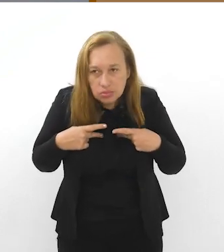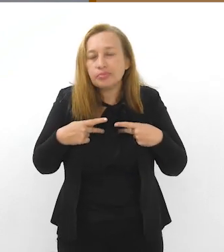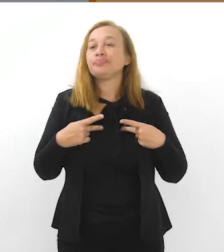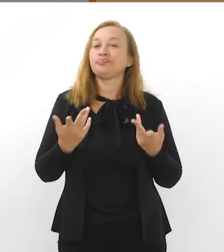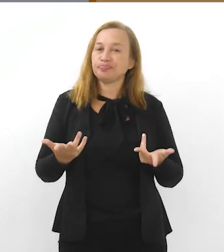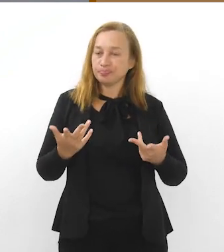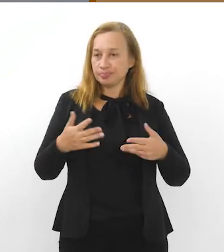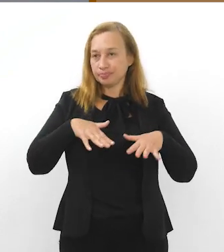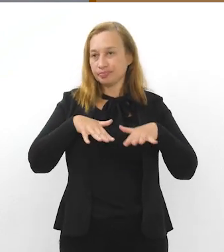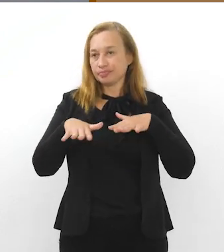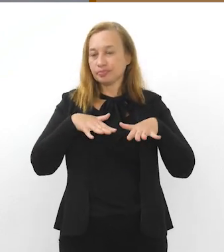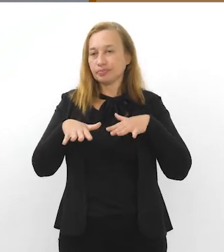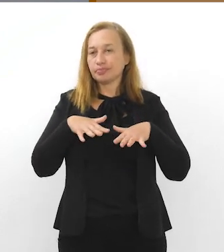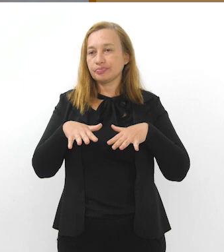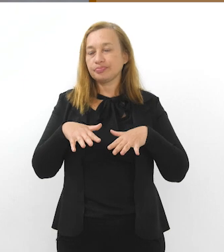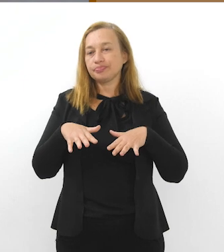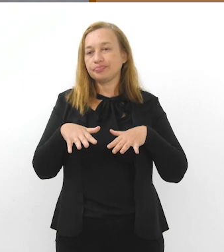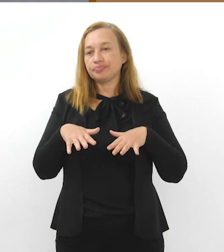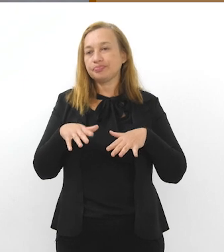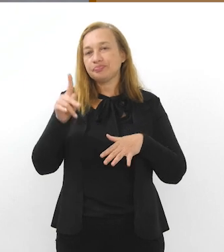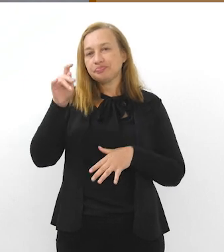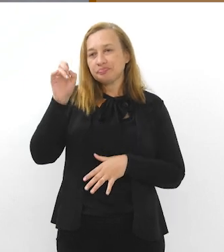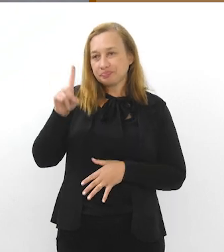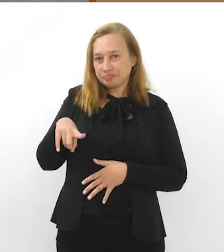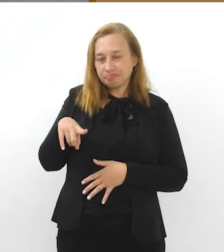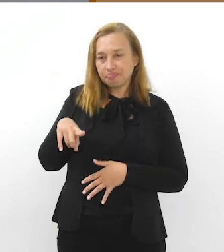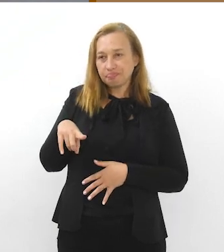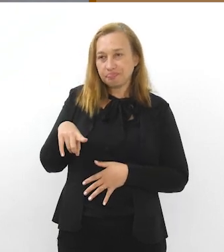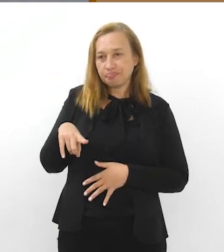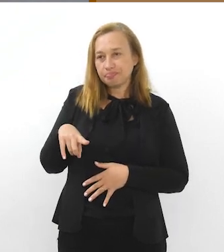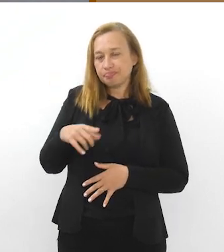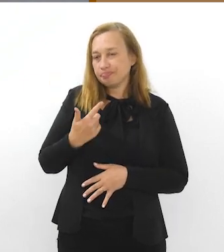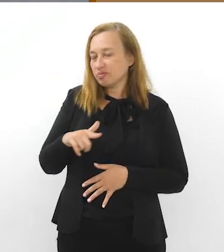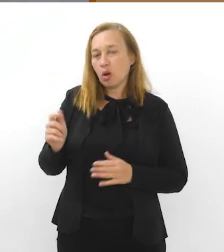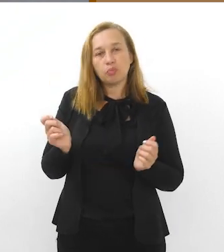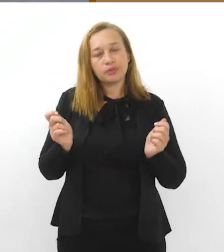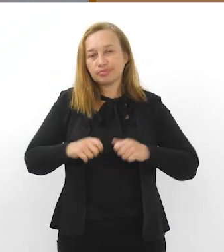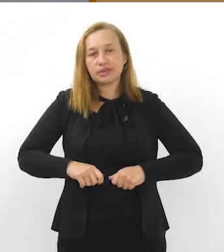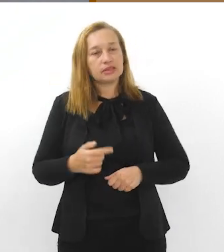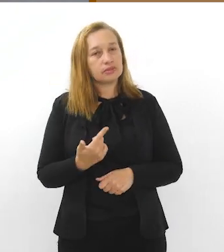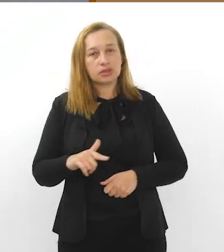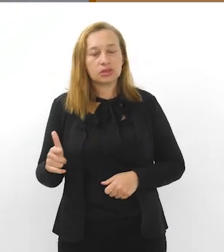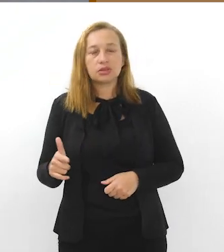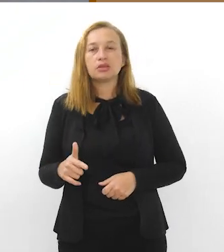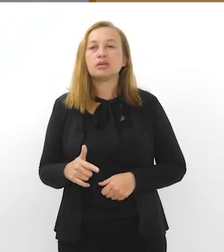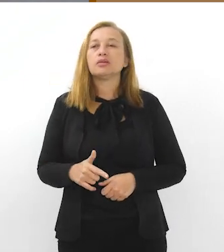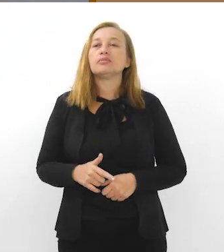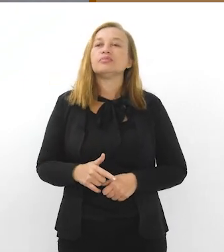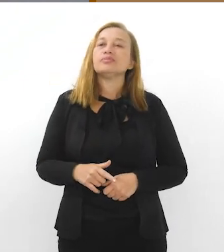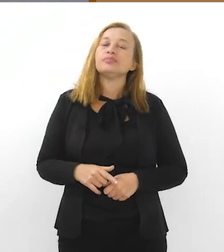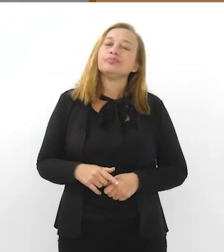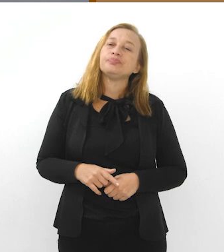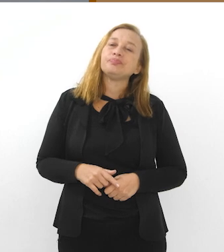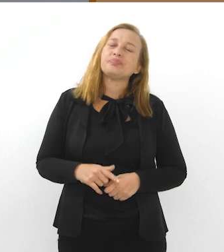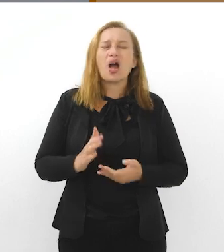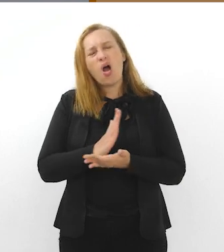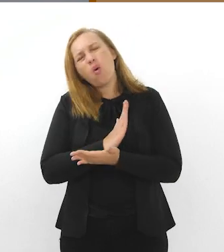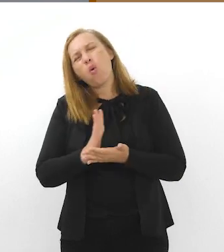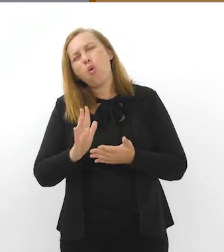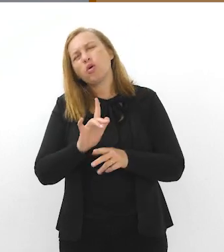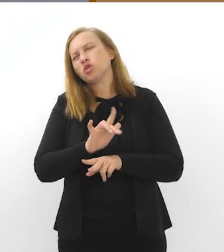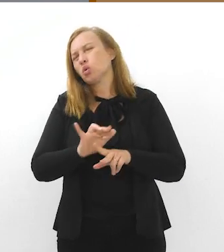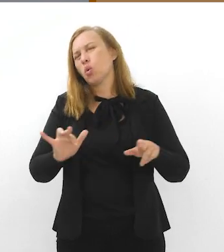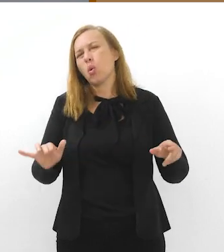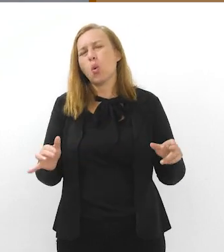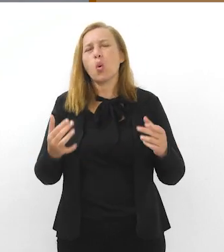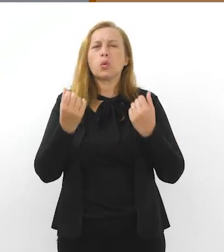porque o movimento das pernas não tem essa possibilidade. Tem, assim, de alguma coisa